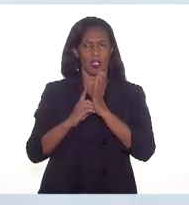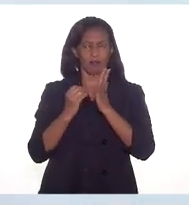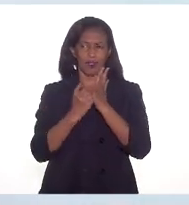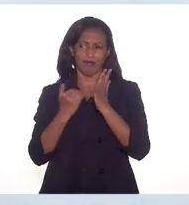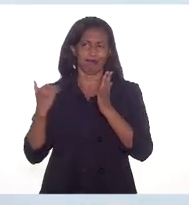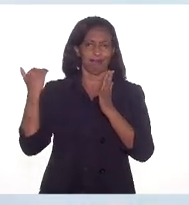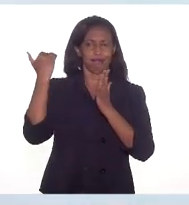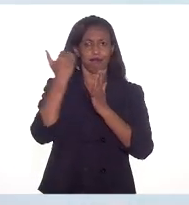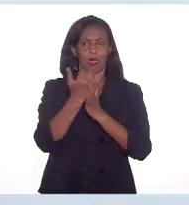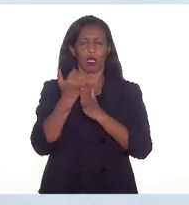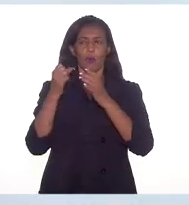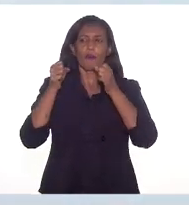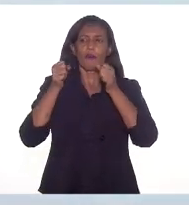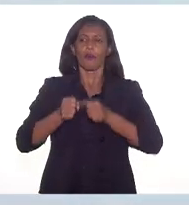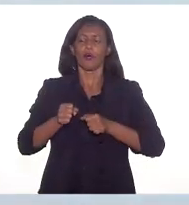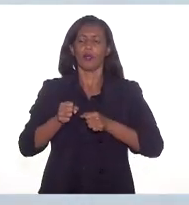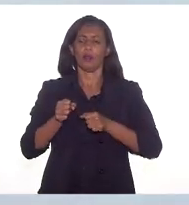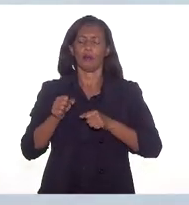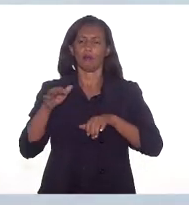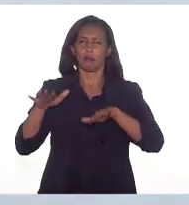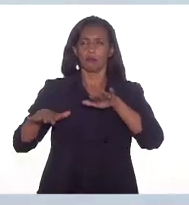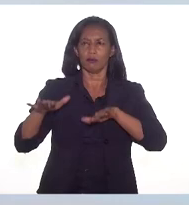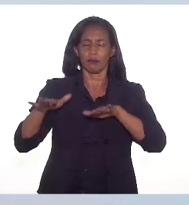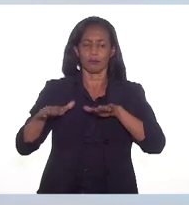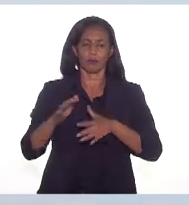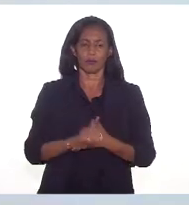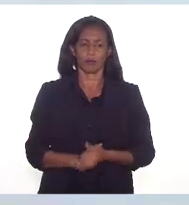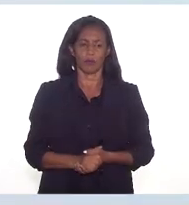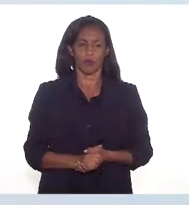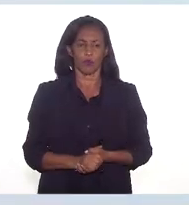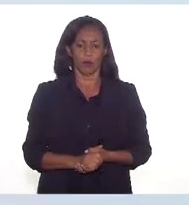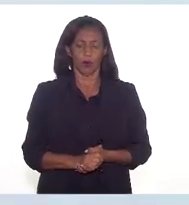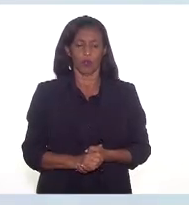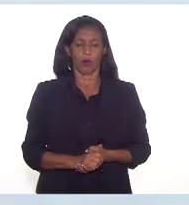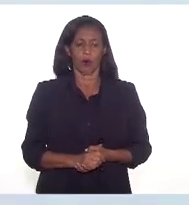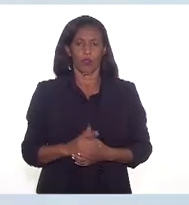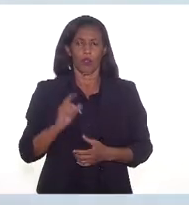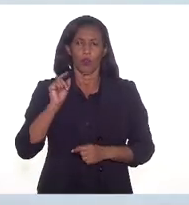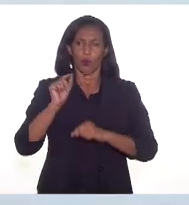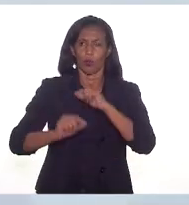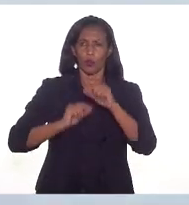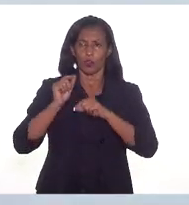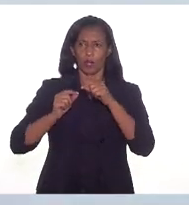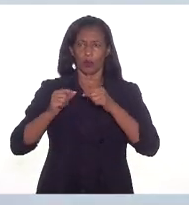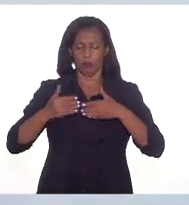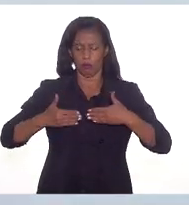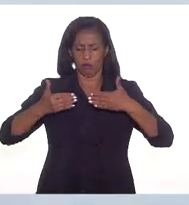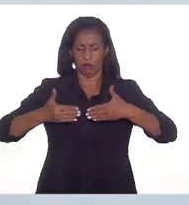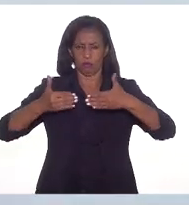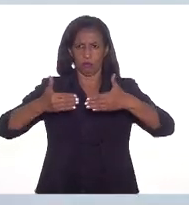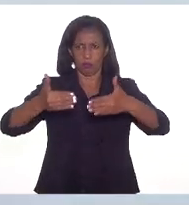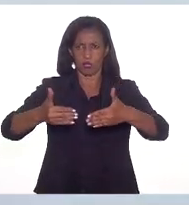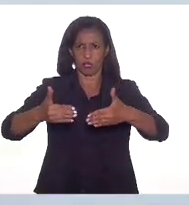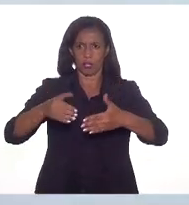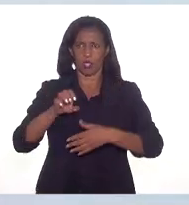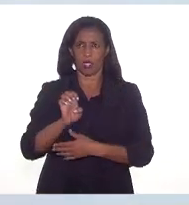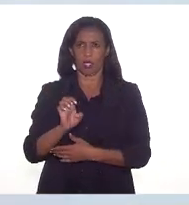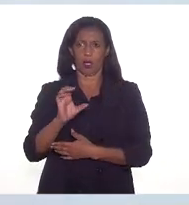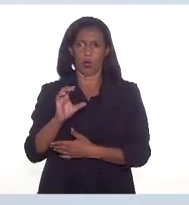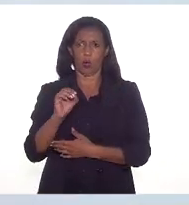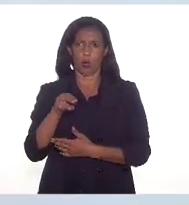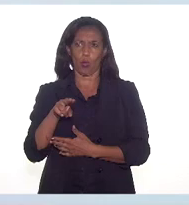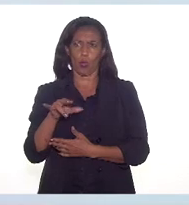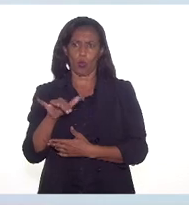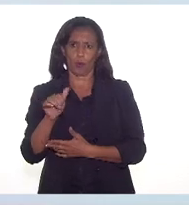o poder regulamentar. O que o Ministério da Economia fez, além do que lhe